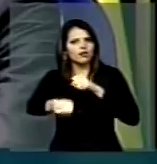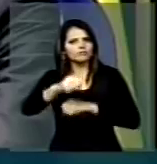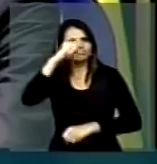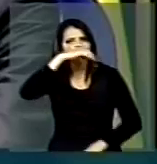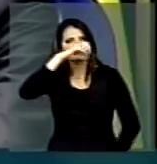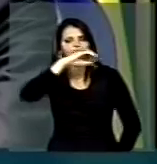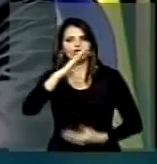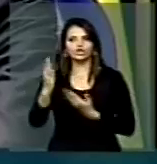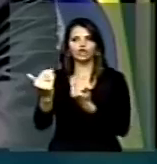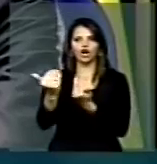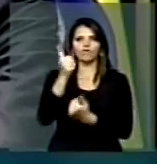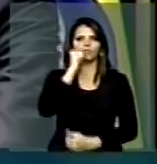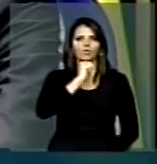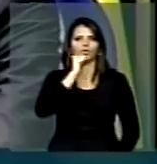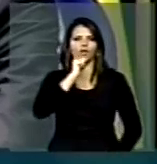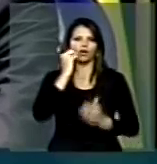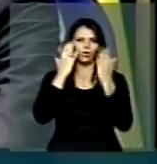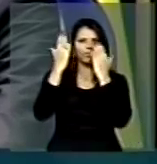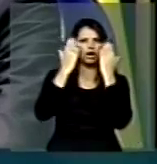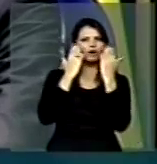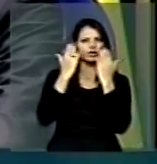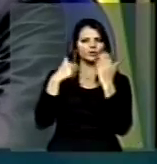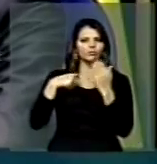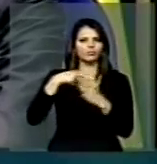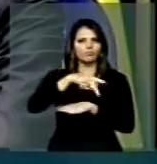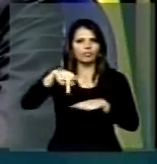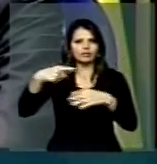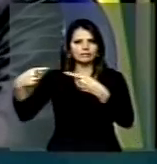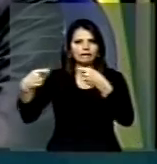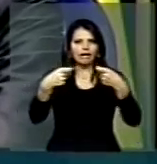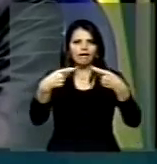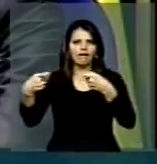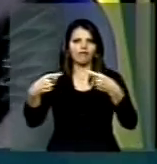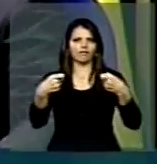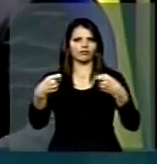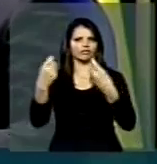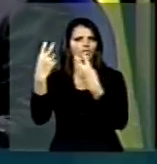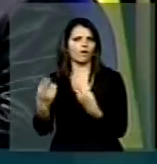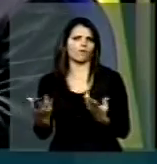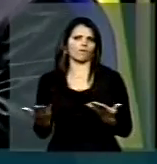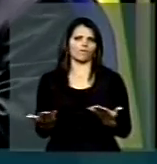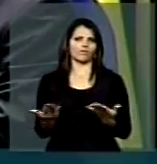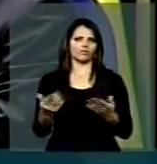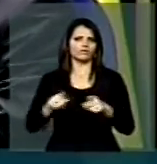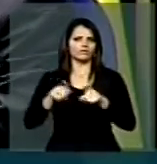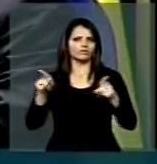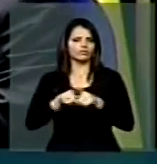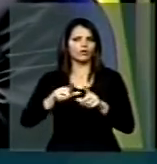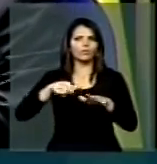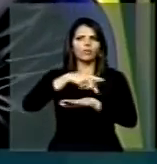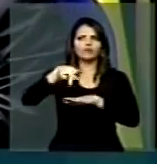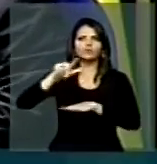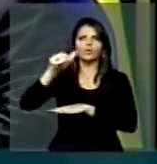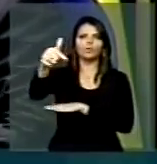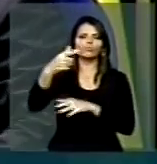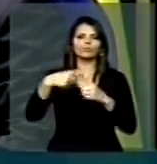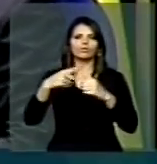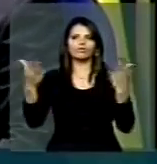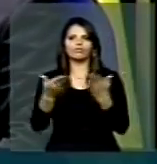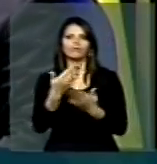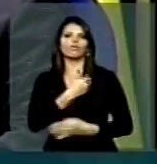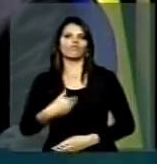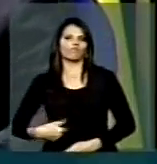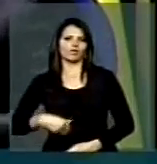níveis apenas comparáveis a países em conflito armado aberto em outras partes do mundo, sob a visão contemplativa hoje do